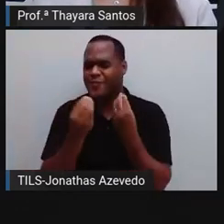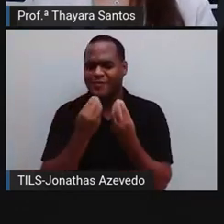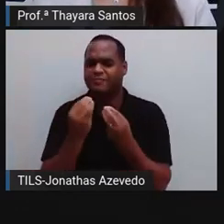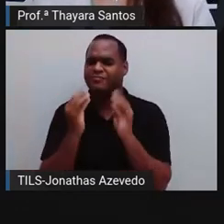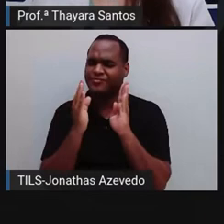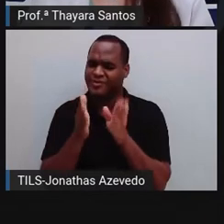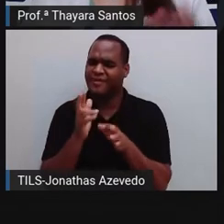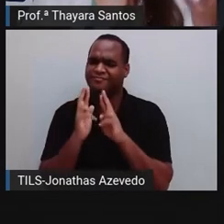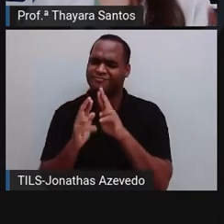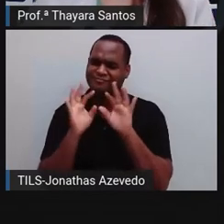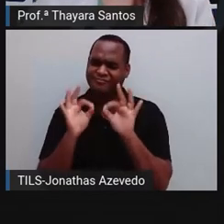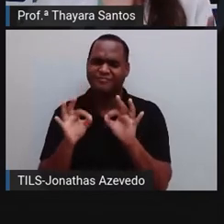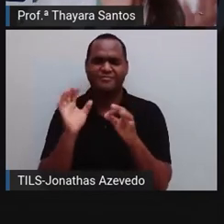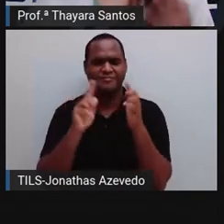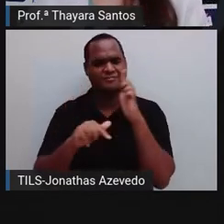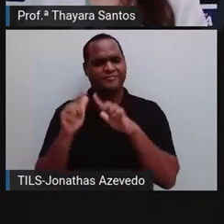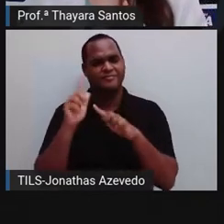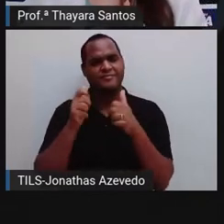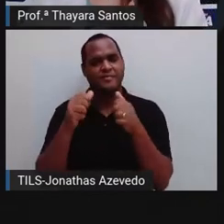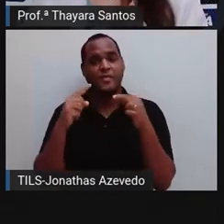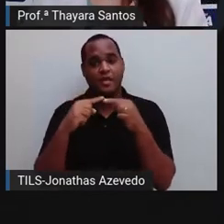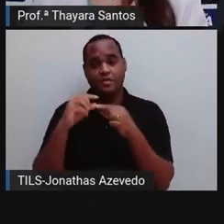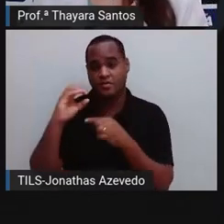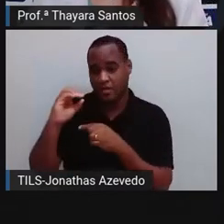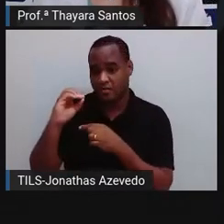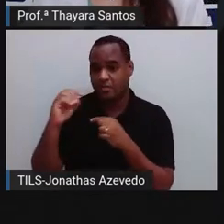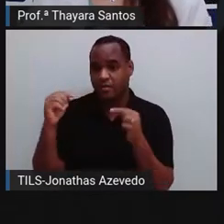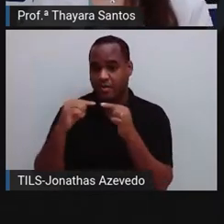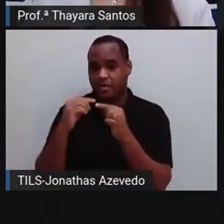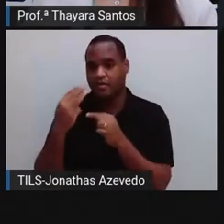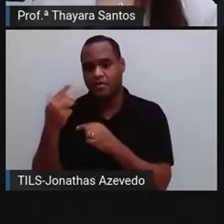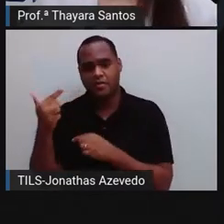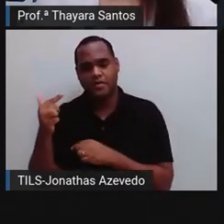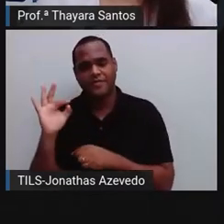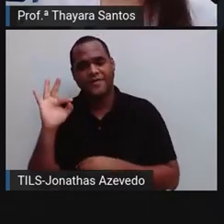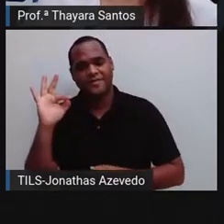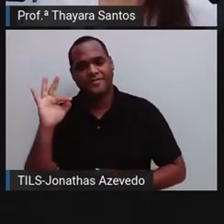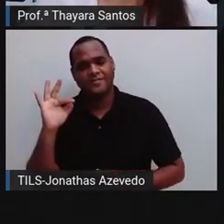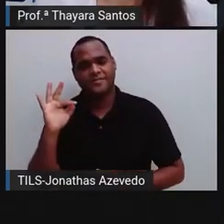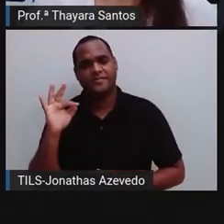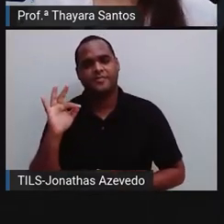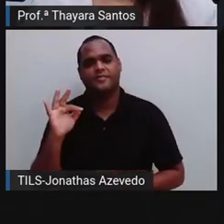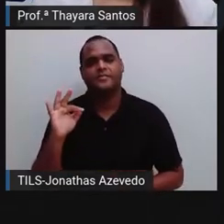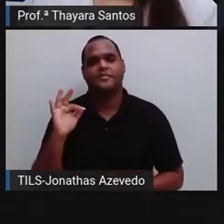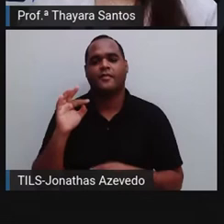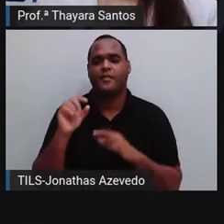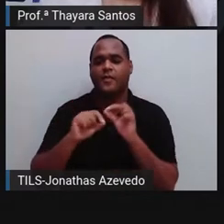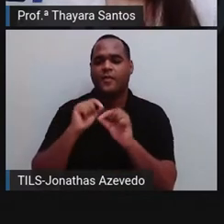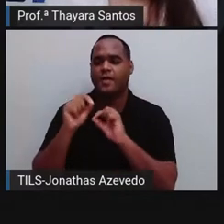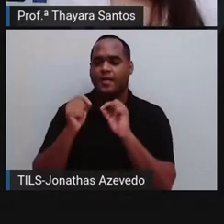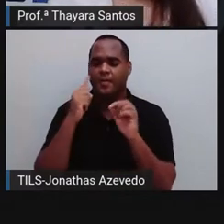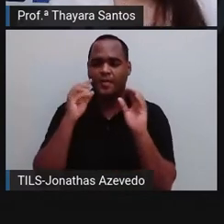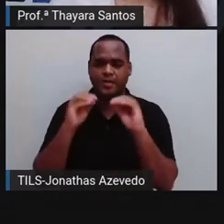fez automaticamente para mim. 0 graus Celsius é a mesma coisa que 32 Fahrenheit. Então, deixa eu botar aqui, deixa eu ver,